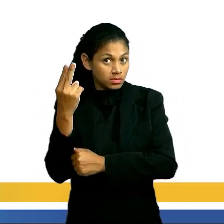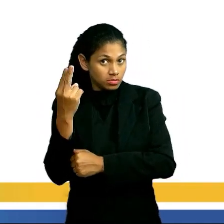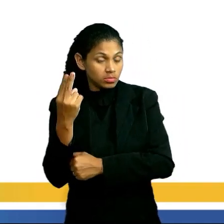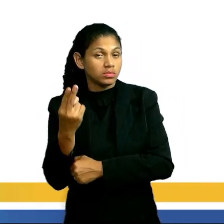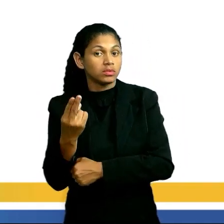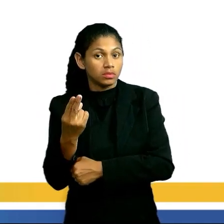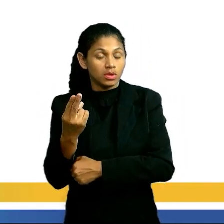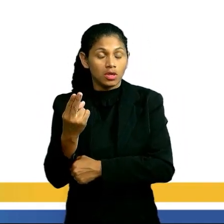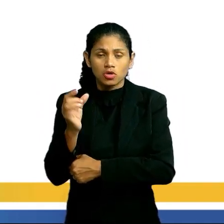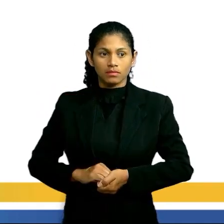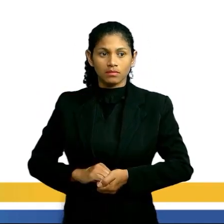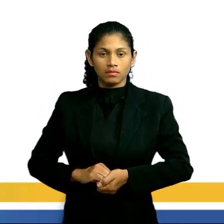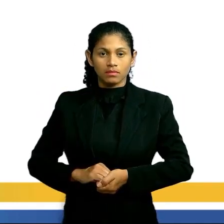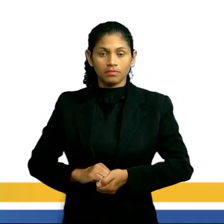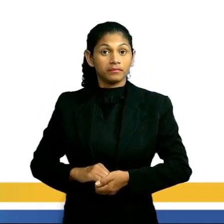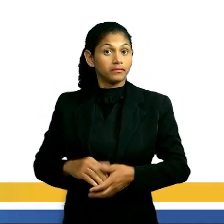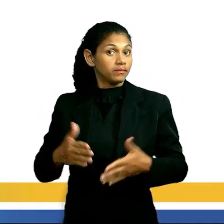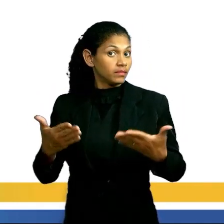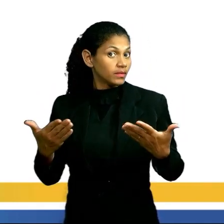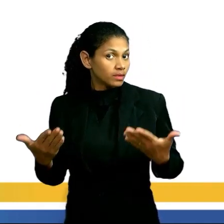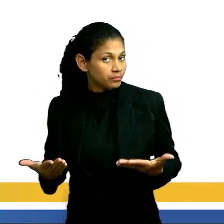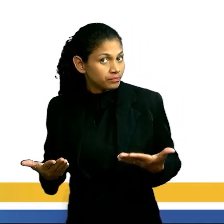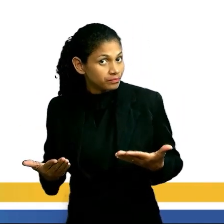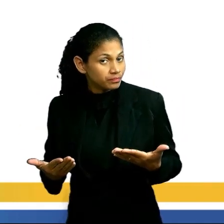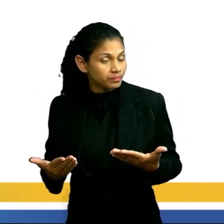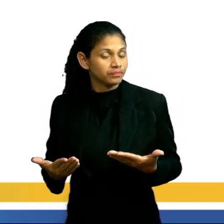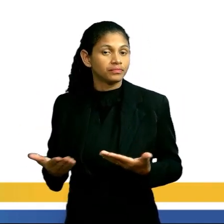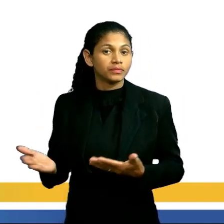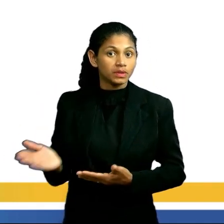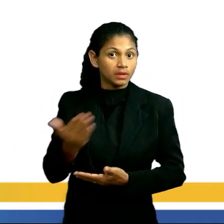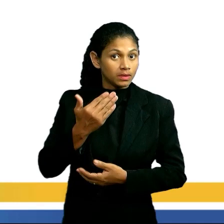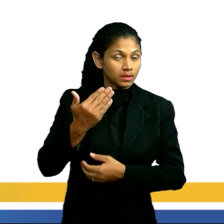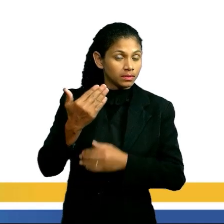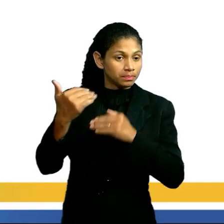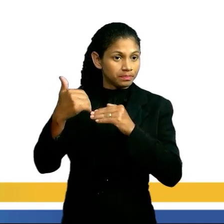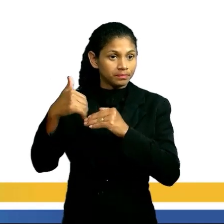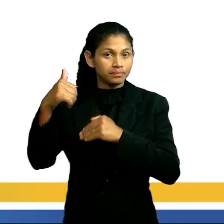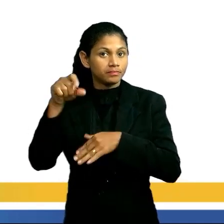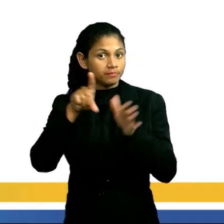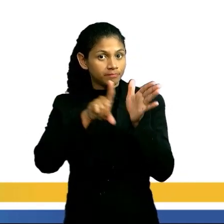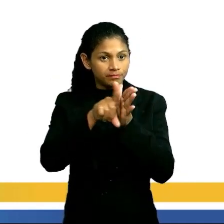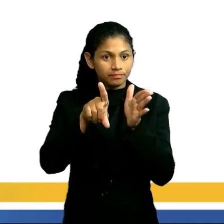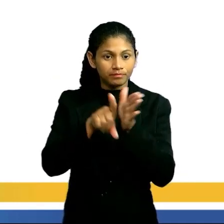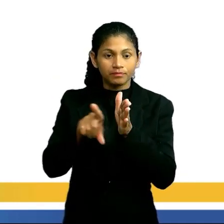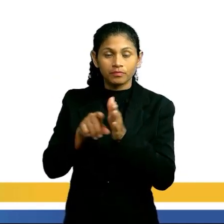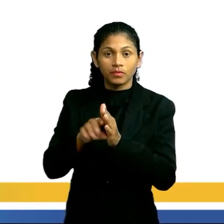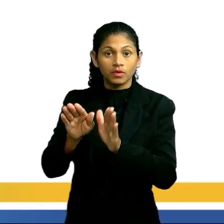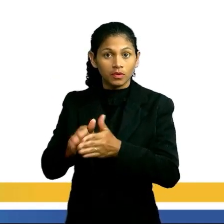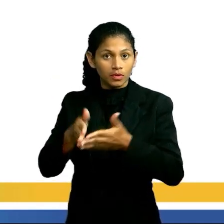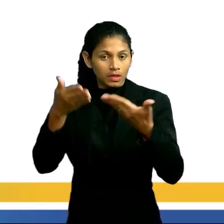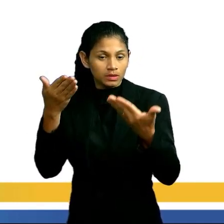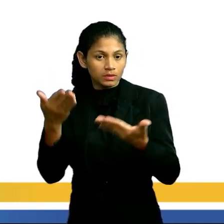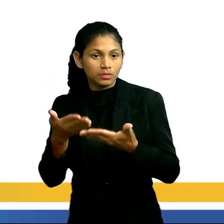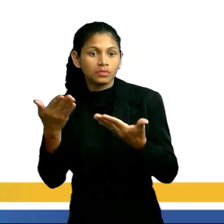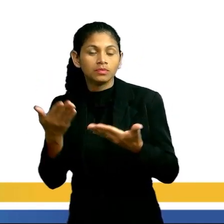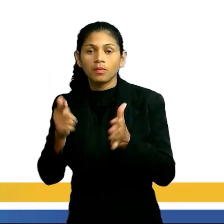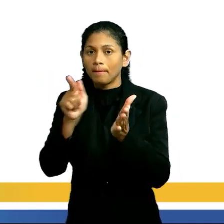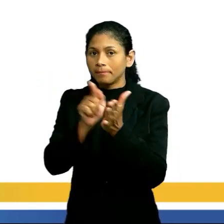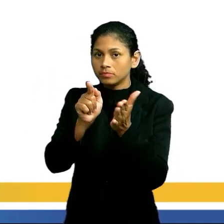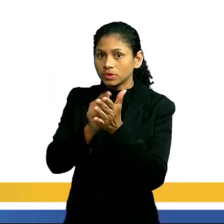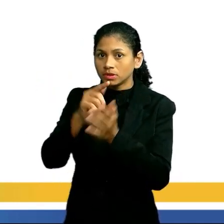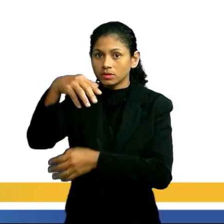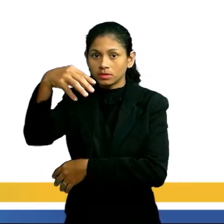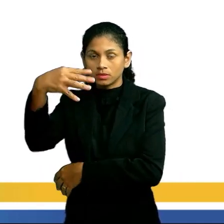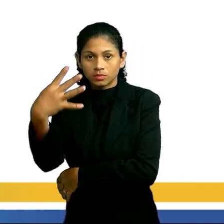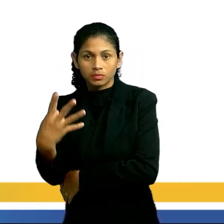Então, façamos assim. Então, vamos para mais uma questão. Lá no livrinho A Prova Enem 2, página